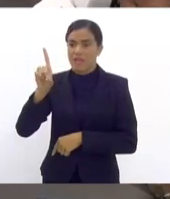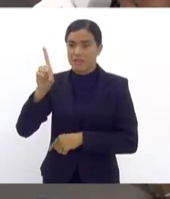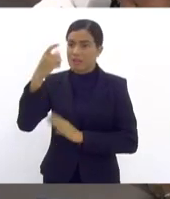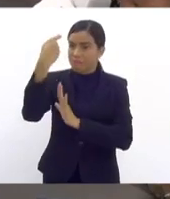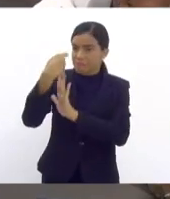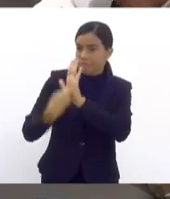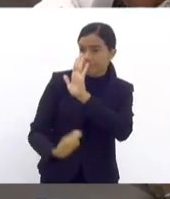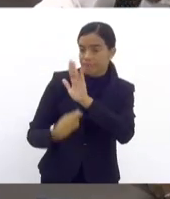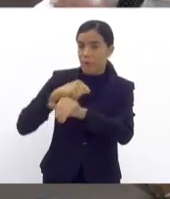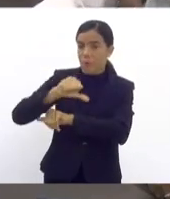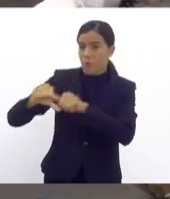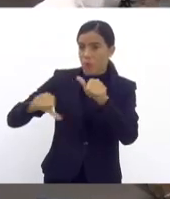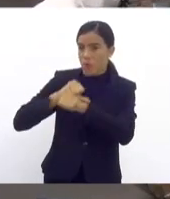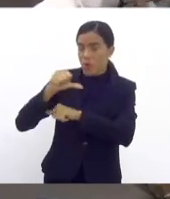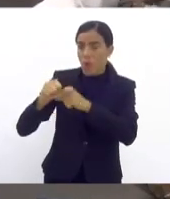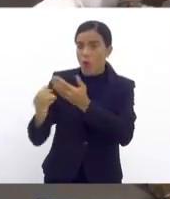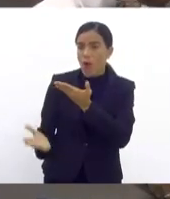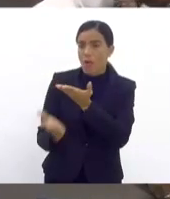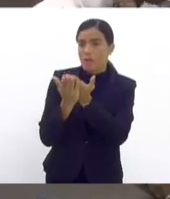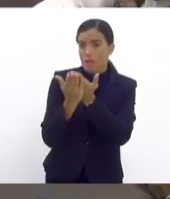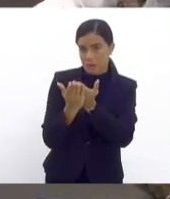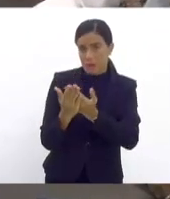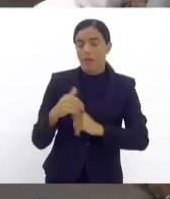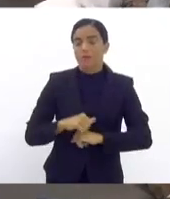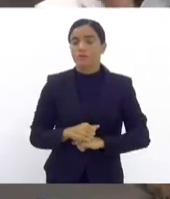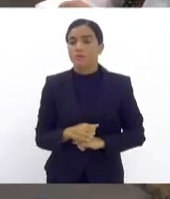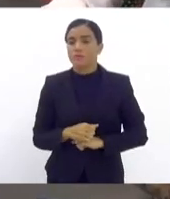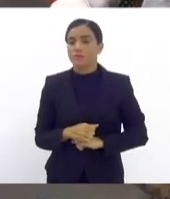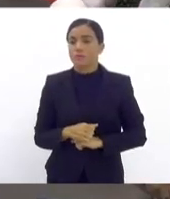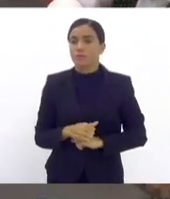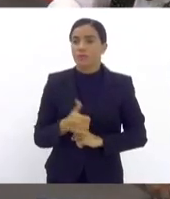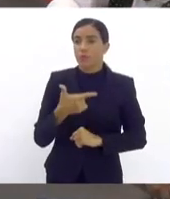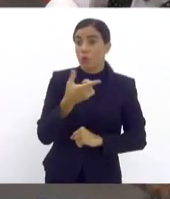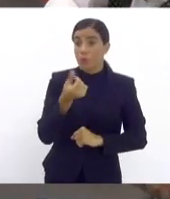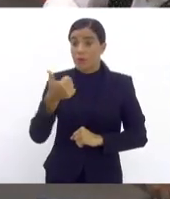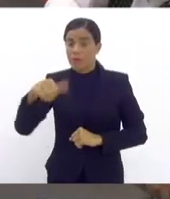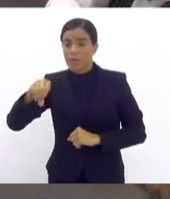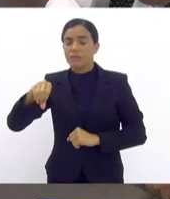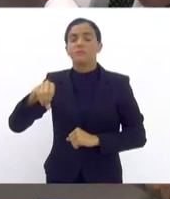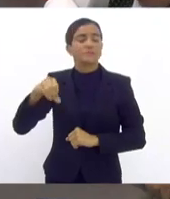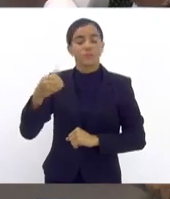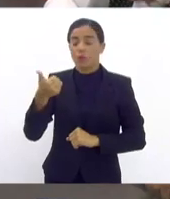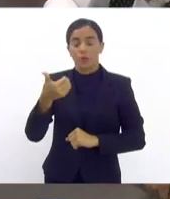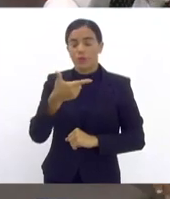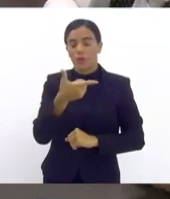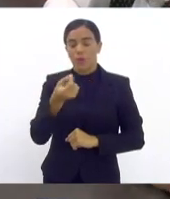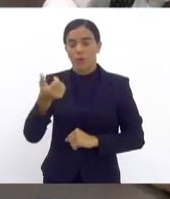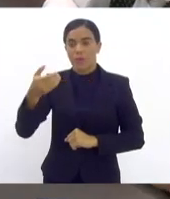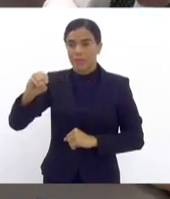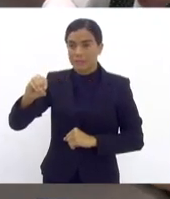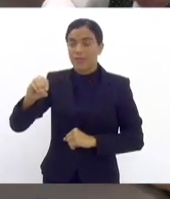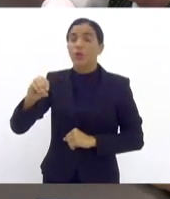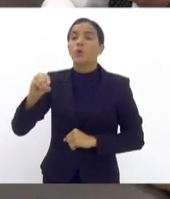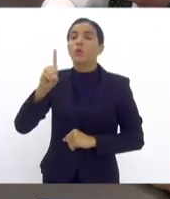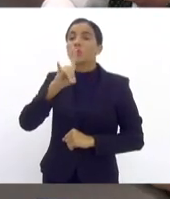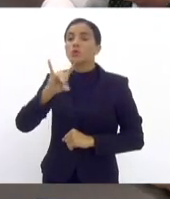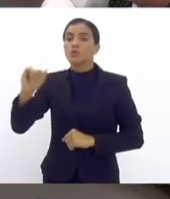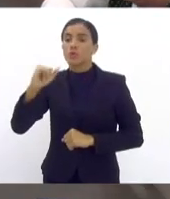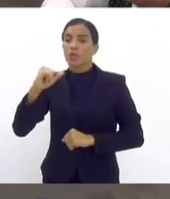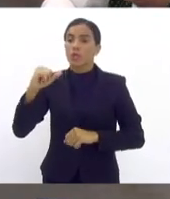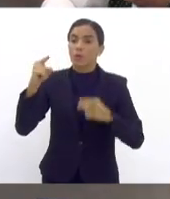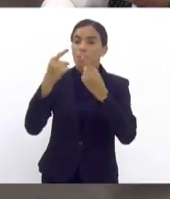altera o anexo da lei 5.645 de 6 de janeiro de 2010 para incluir no calendário oficial do Estado do Rio de Janeiro o dia do